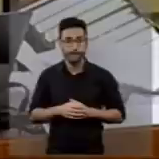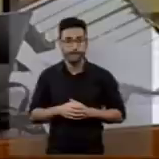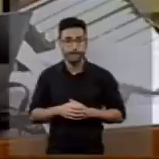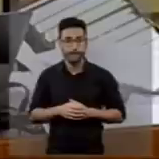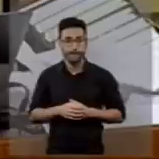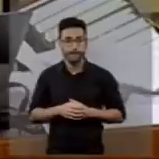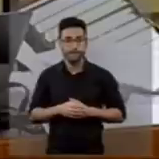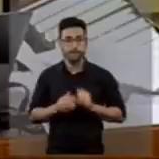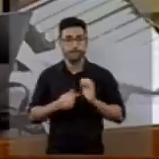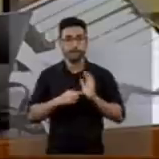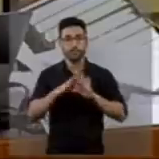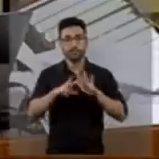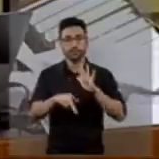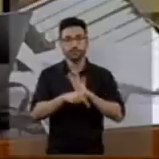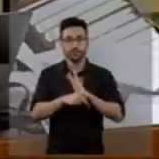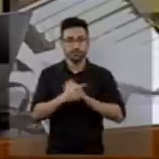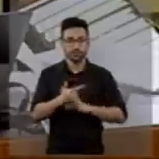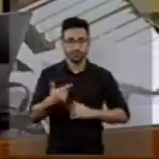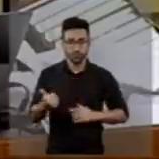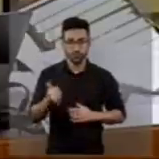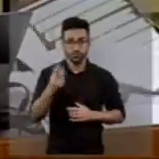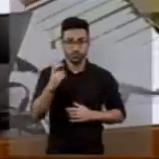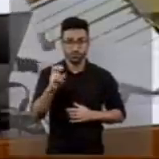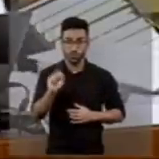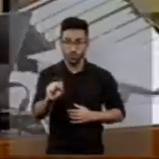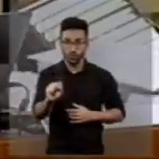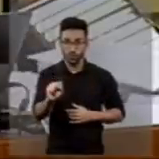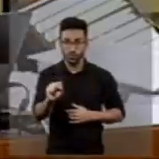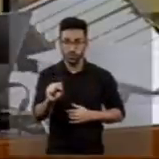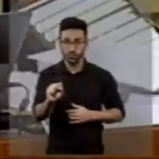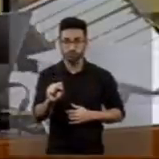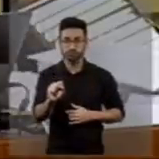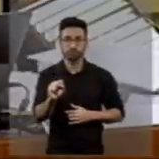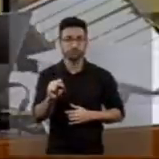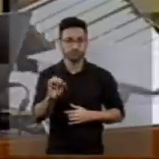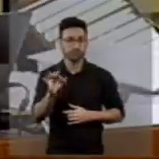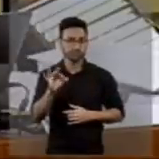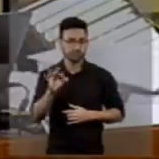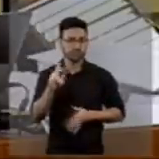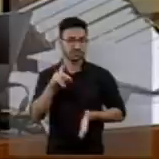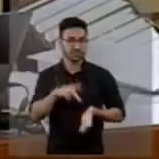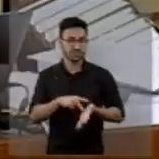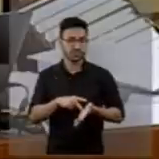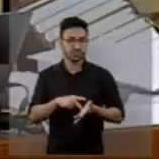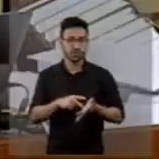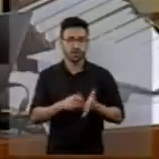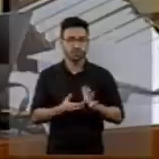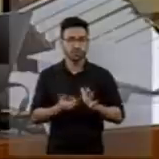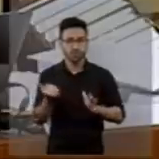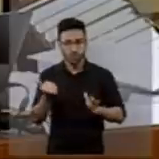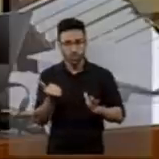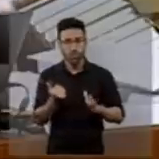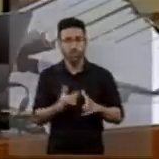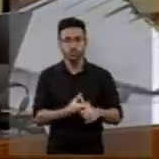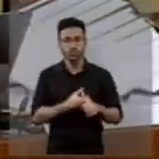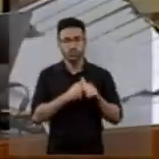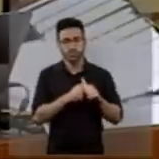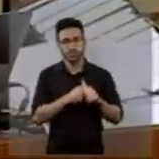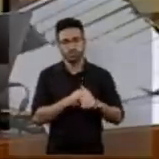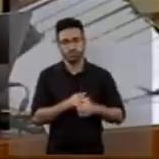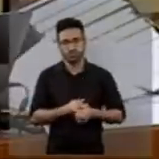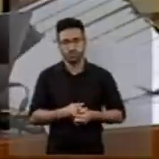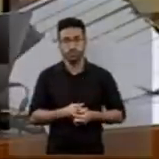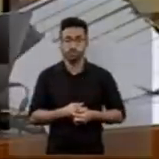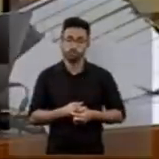feita pela medida provisória 2158, que realmente retira esse efeito suspensivo. Então,